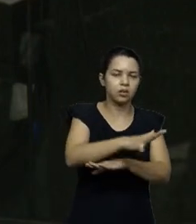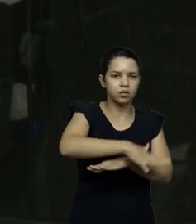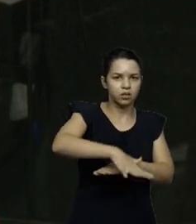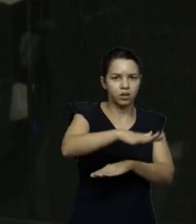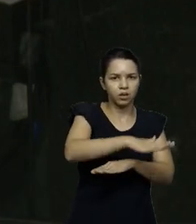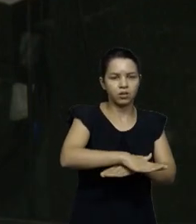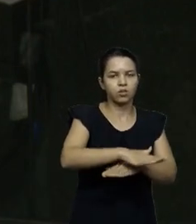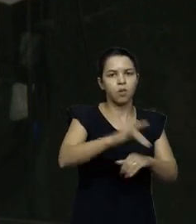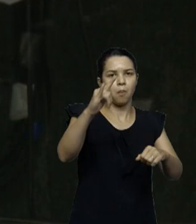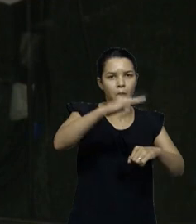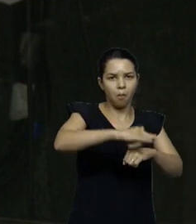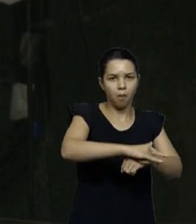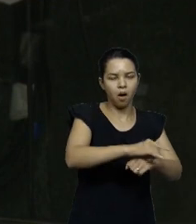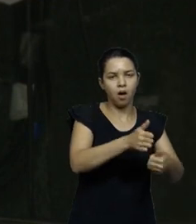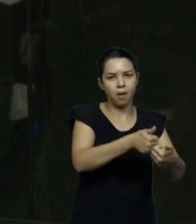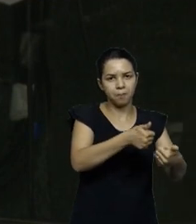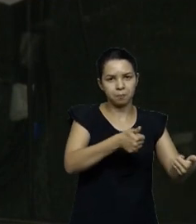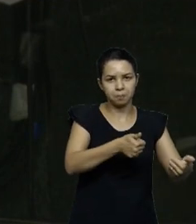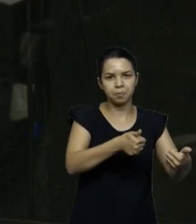para ir até lá